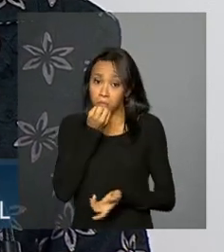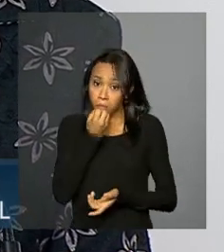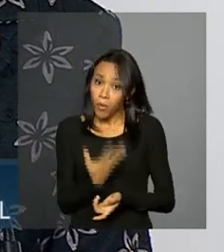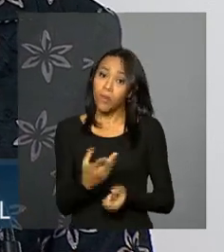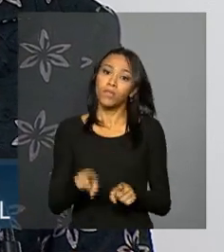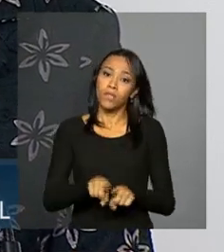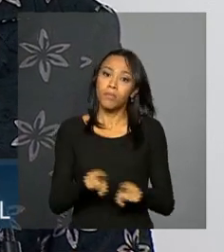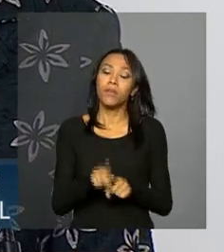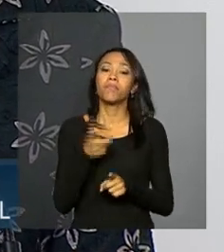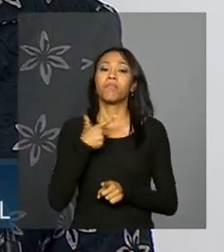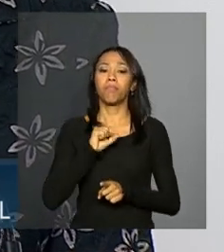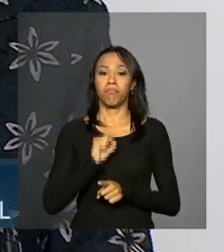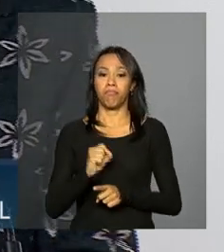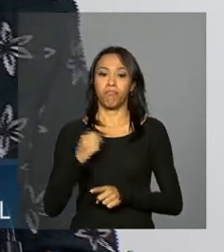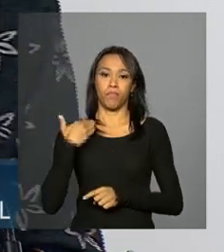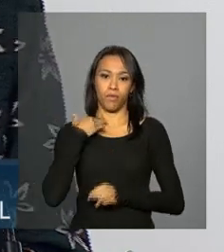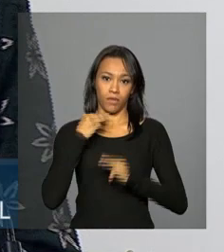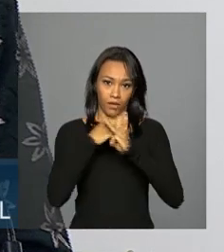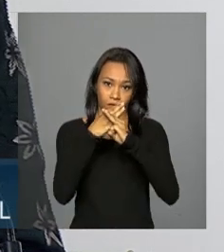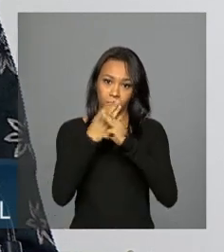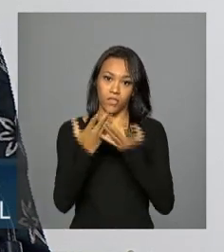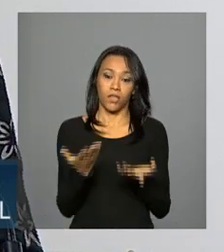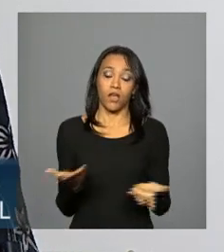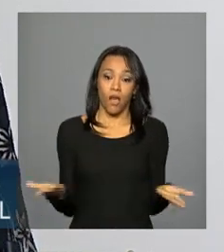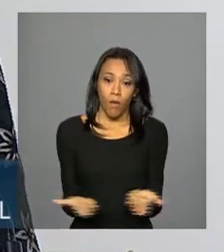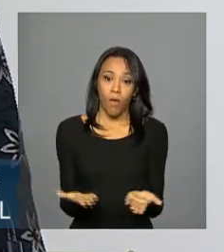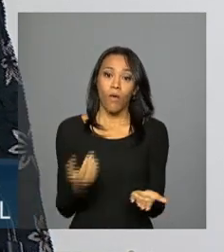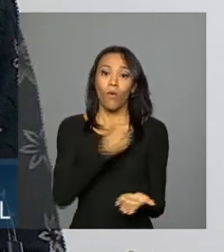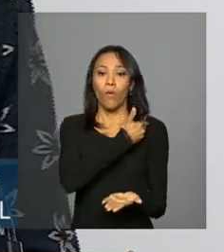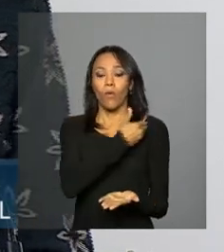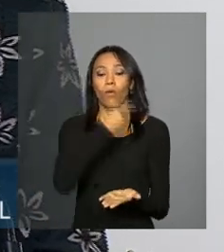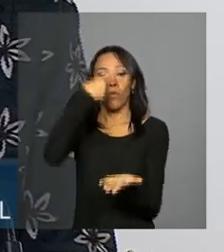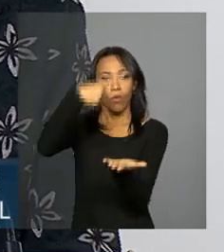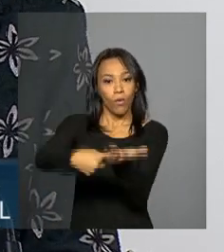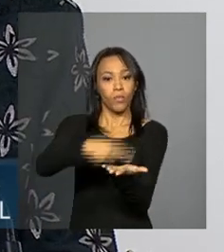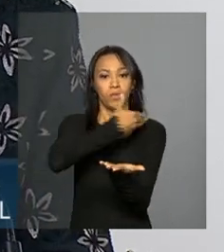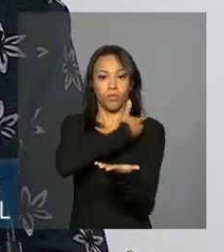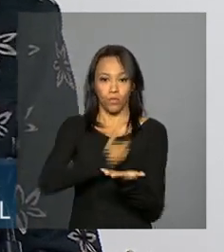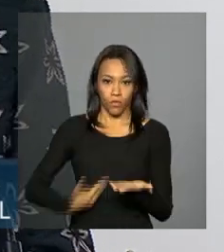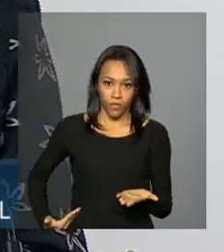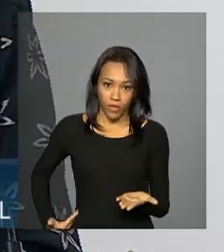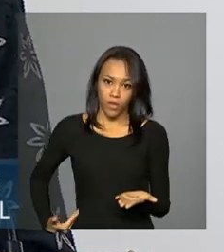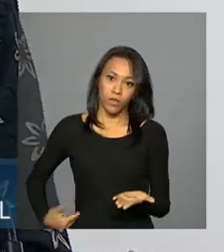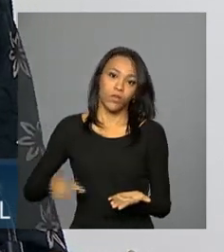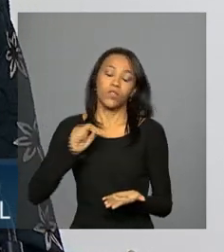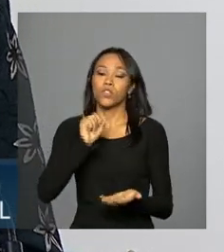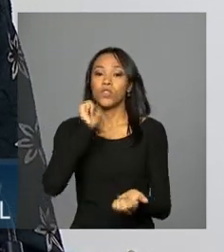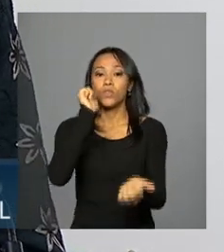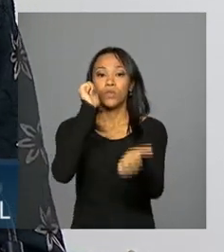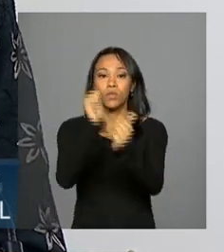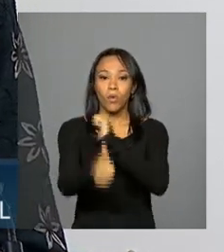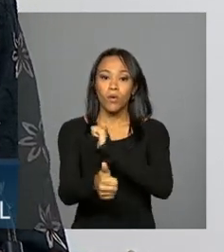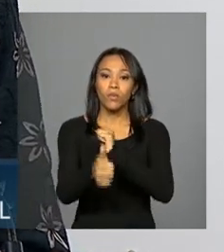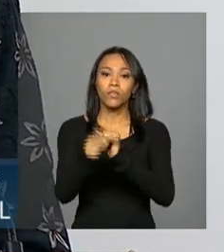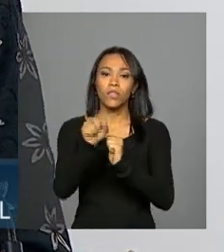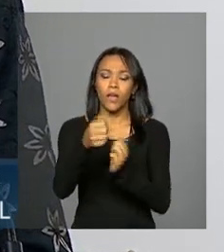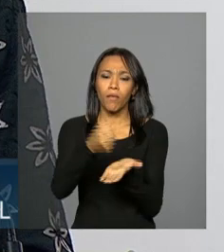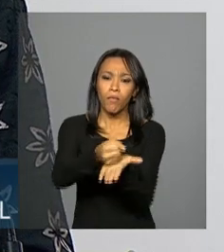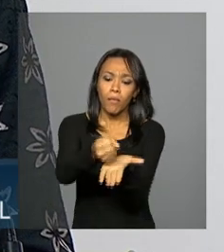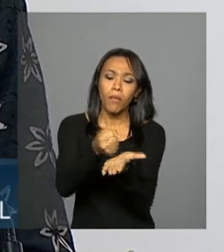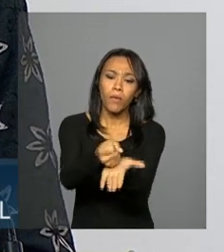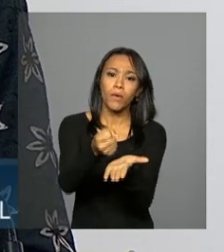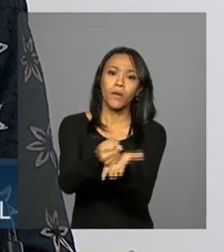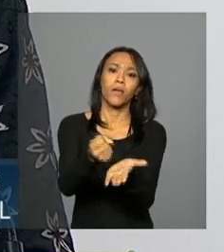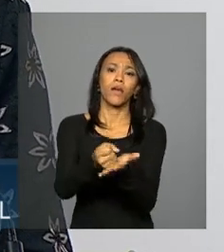Está alinhado com o compromisso do governo de desenvolvimento do futebol brasileiro em bases sustentáveis do ponto de